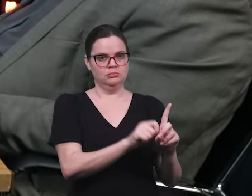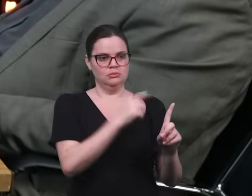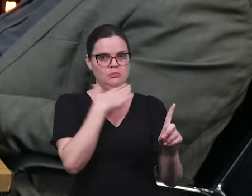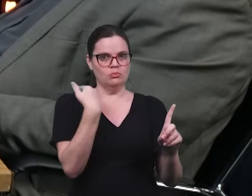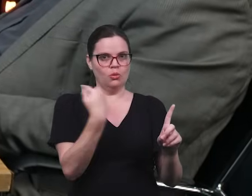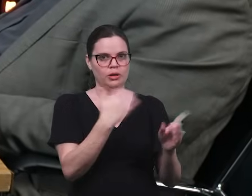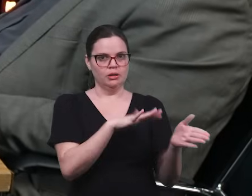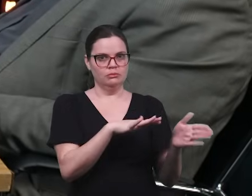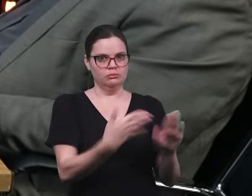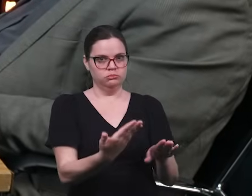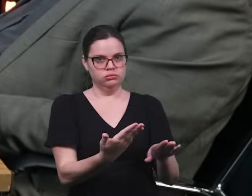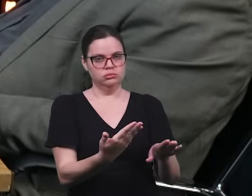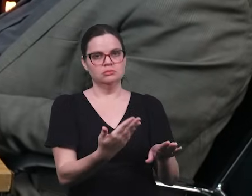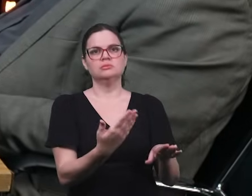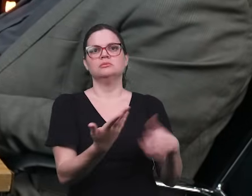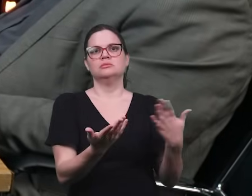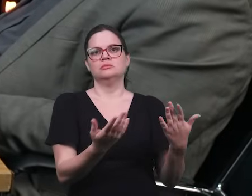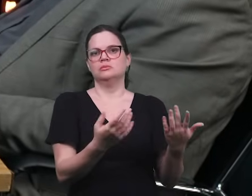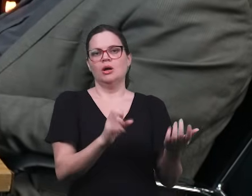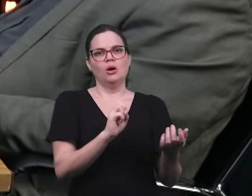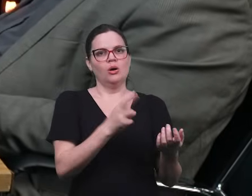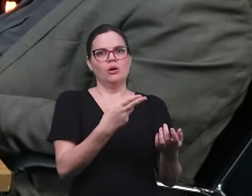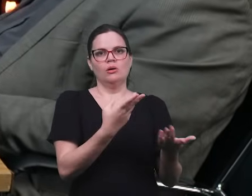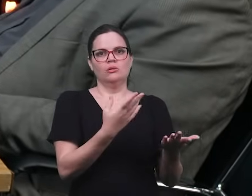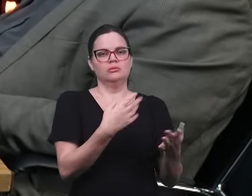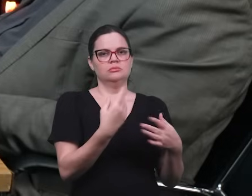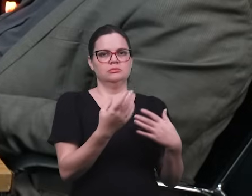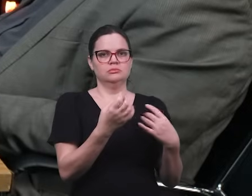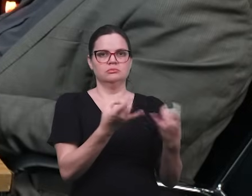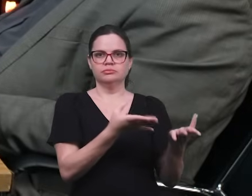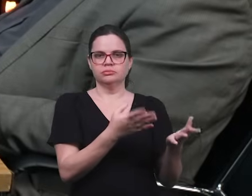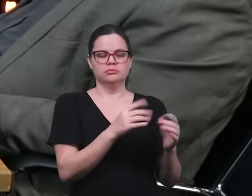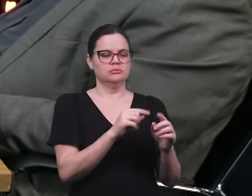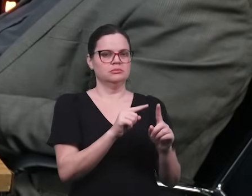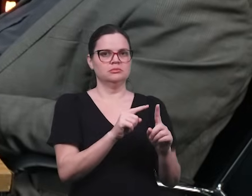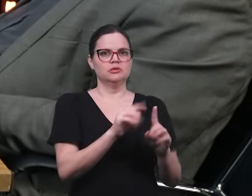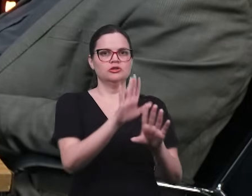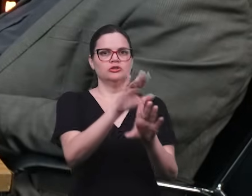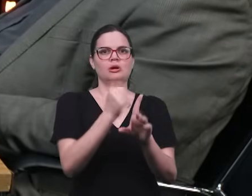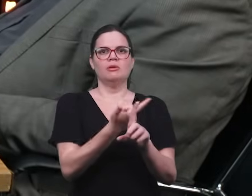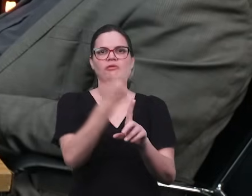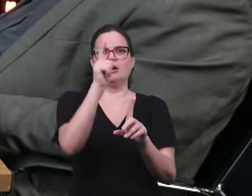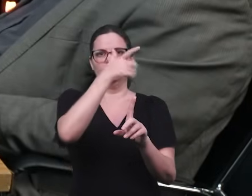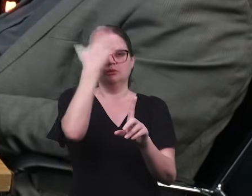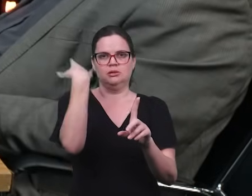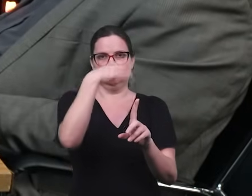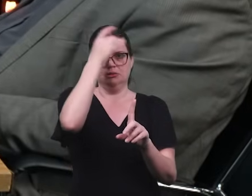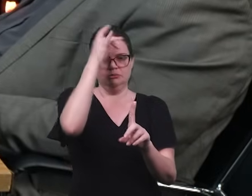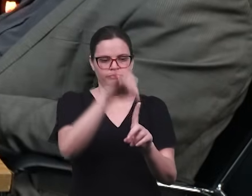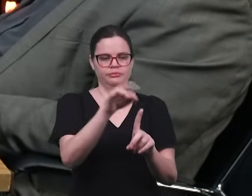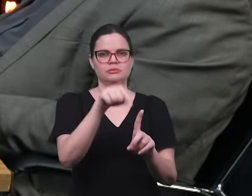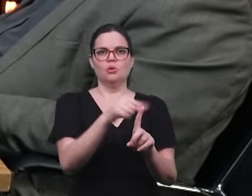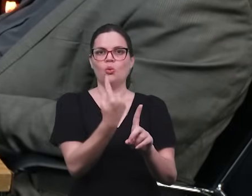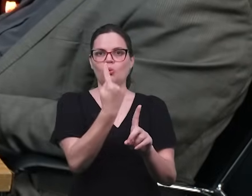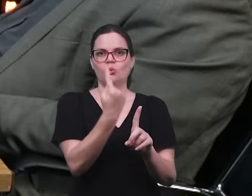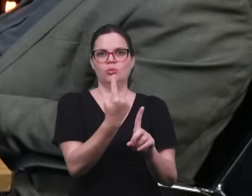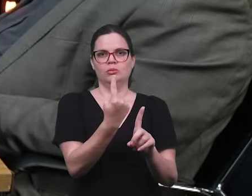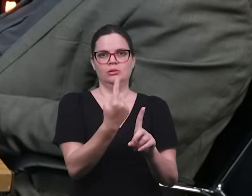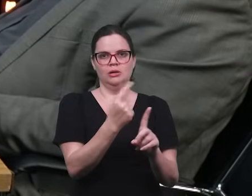depois ele passava por algum motivo, porque morria ou porque, enfim. Aí o Senhor levantava o outro e enchia aquele com o Espírito